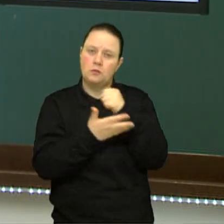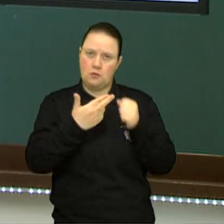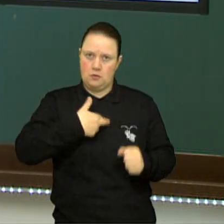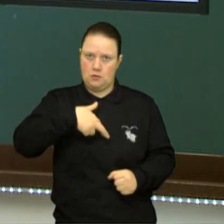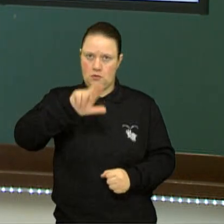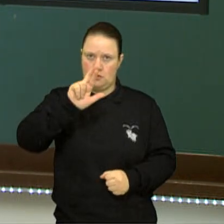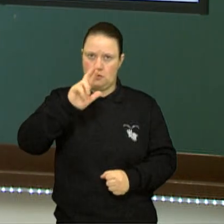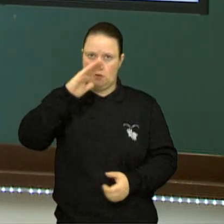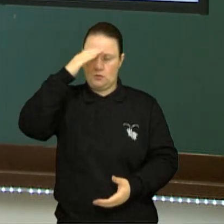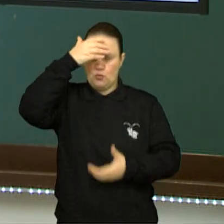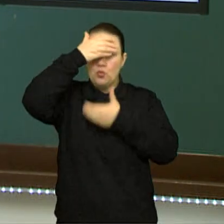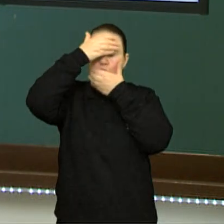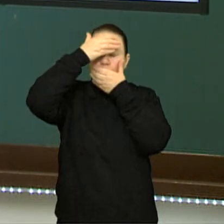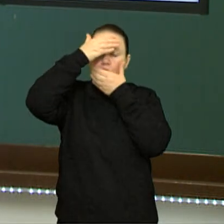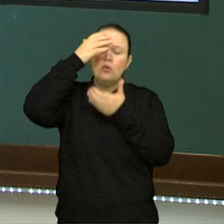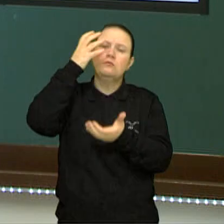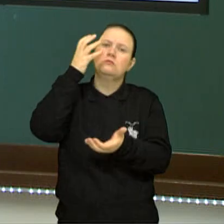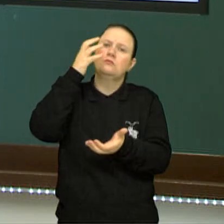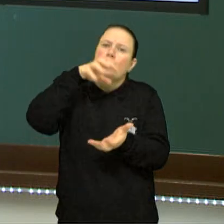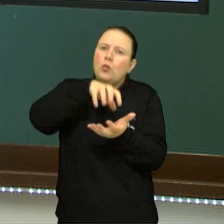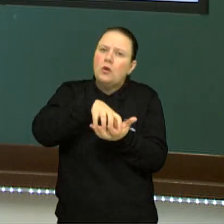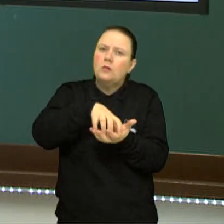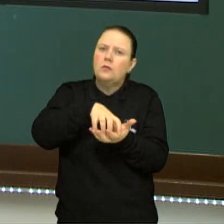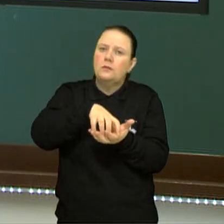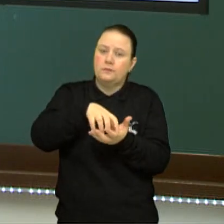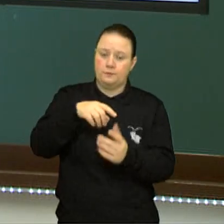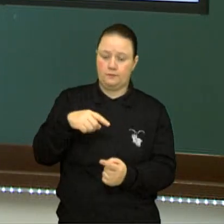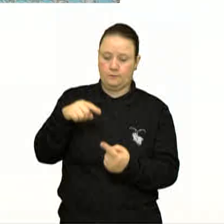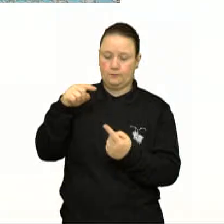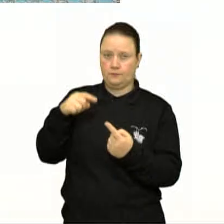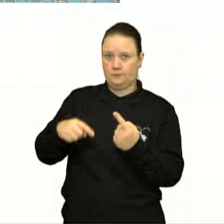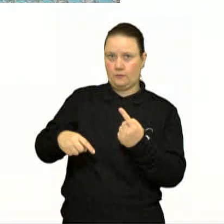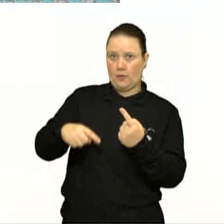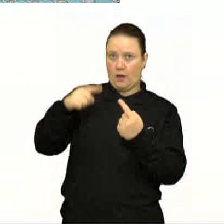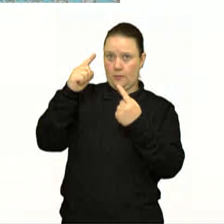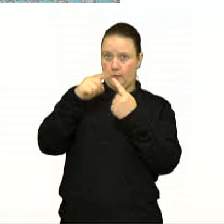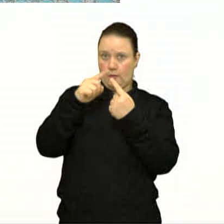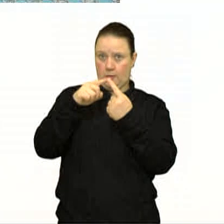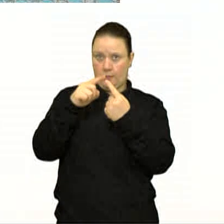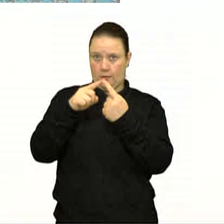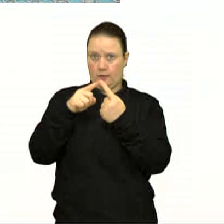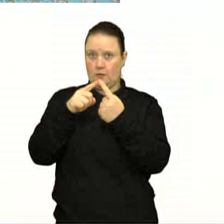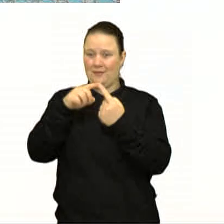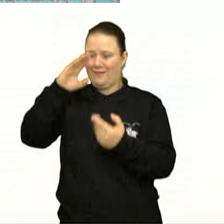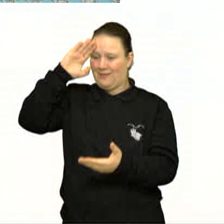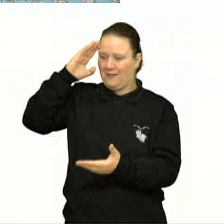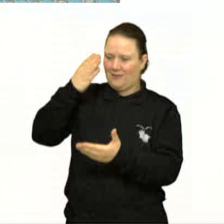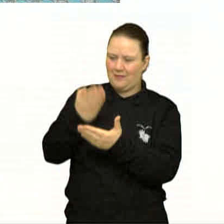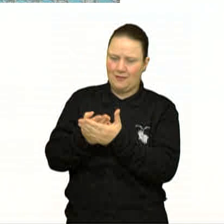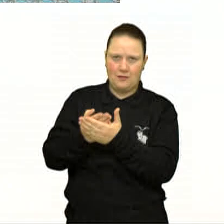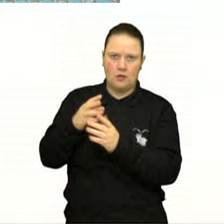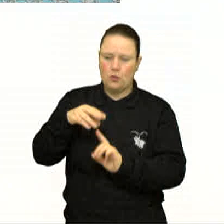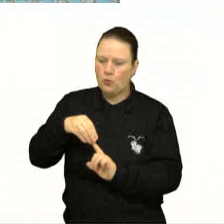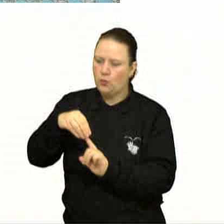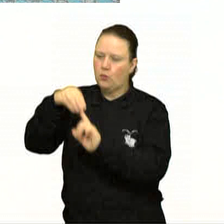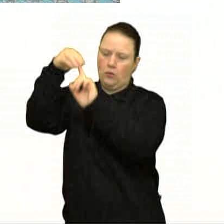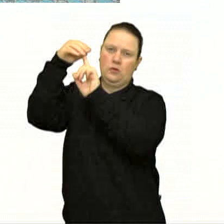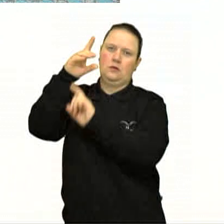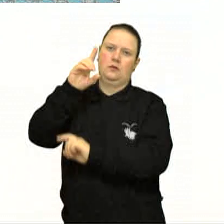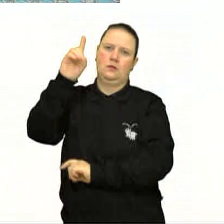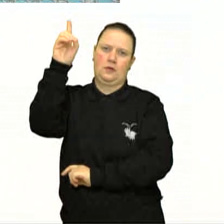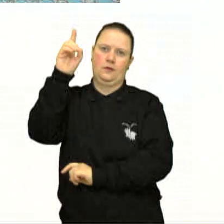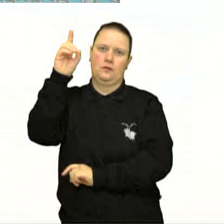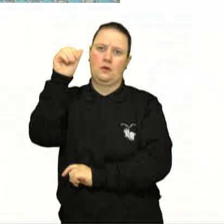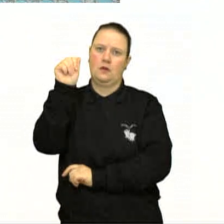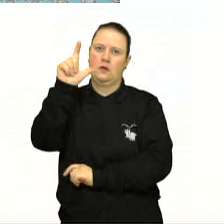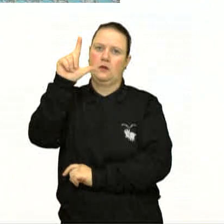Primeiro, crer em um só Deus. Esse é o principal pilar, né? É um monoteísmo, crer em Alá e seguir